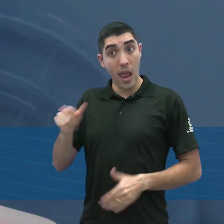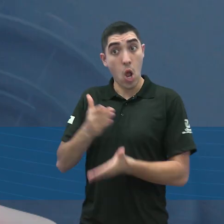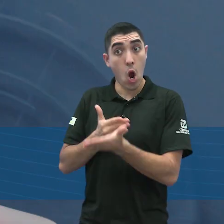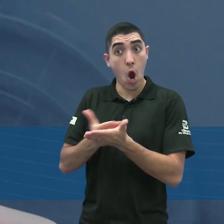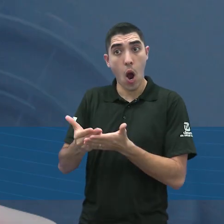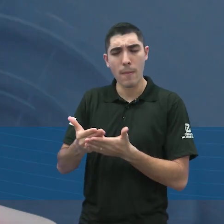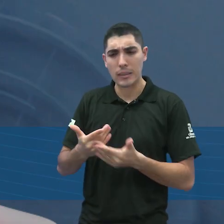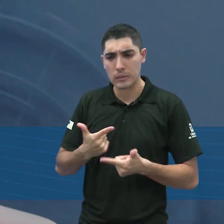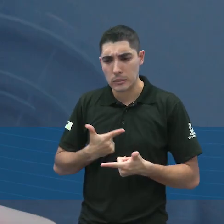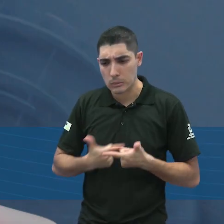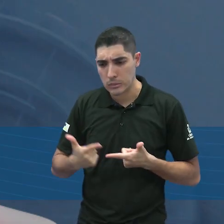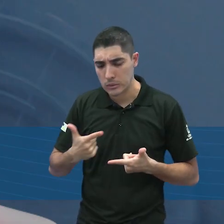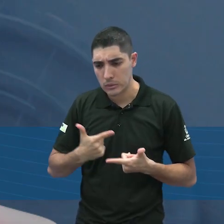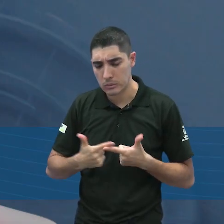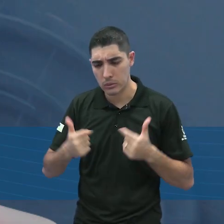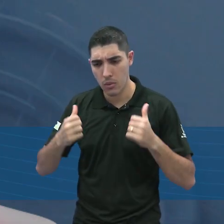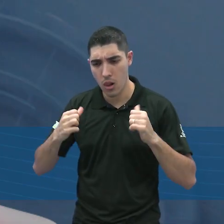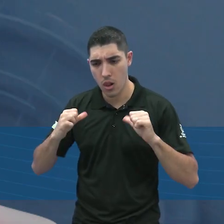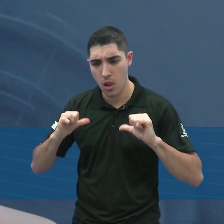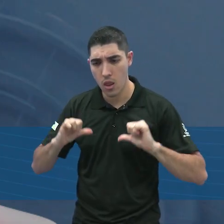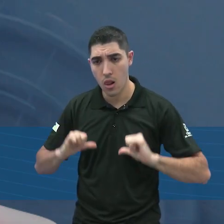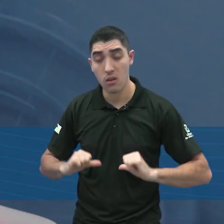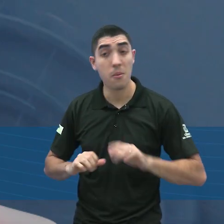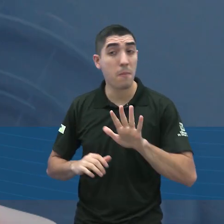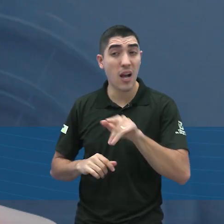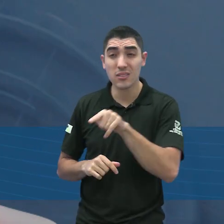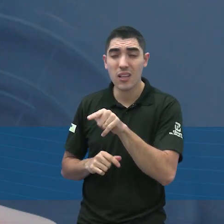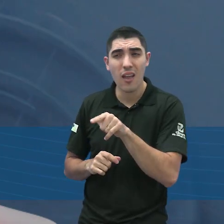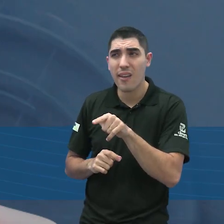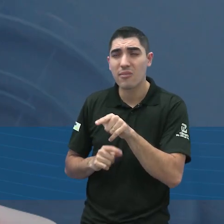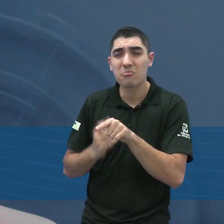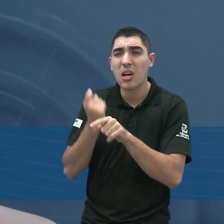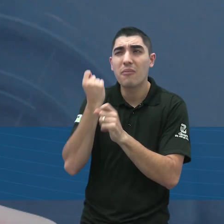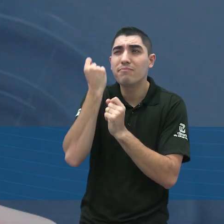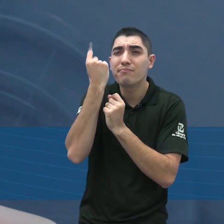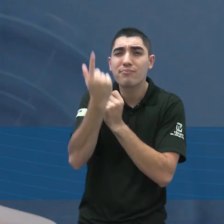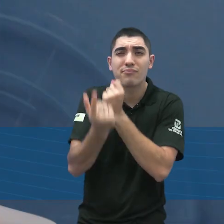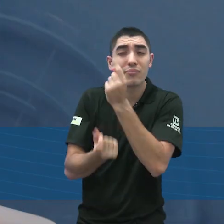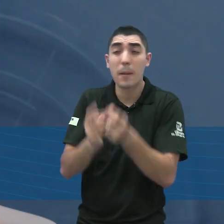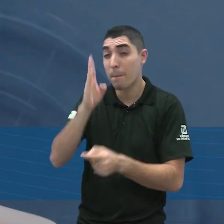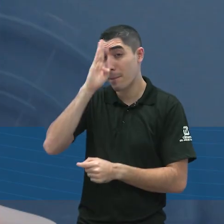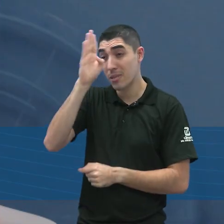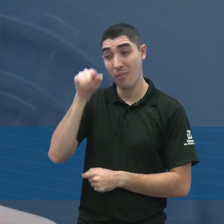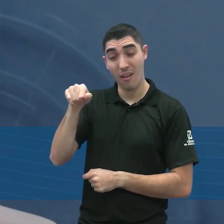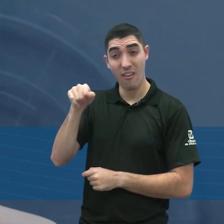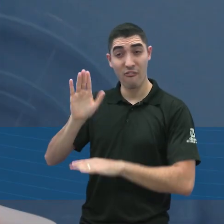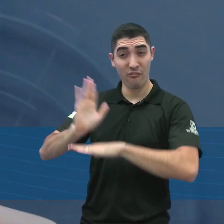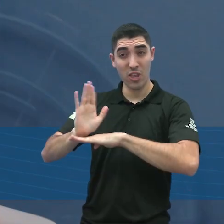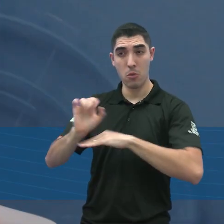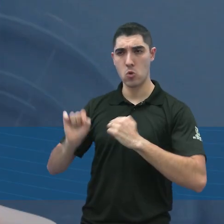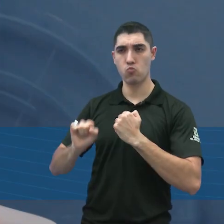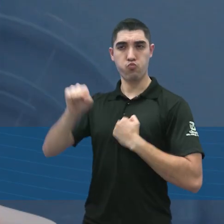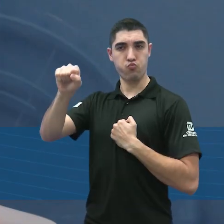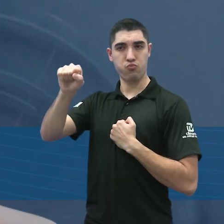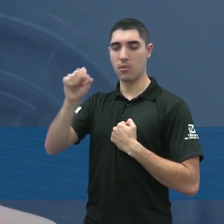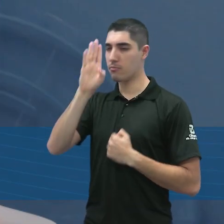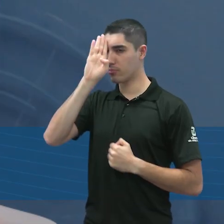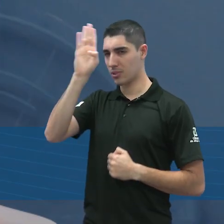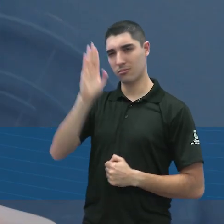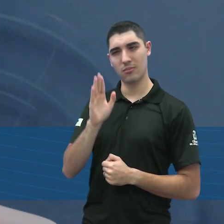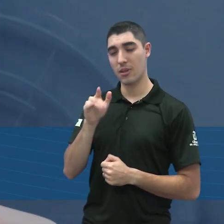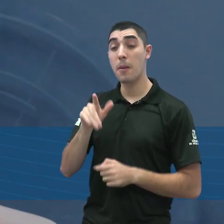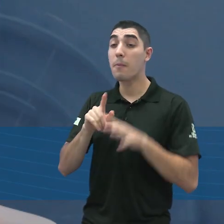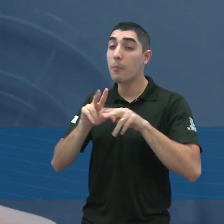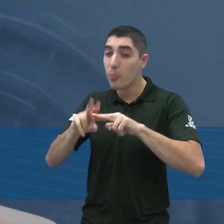certa crise. Isso é muito raro de a gente ver, principalmente de um super-herói. Então, isso está